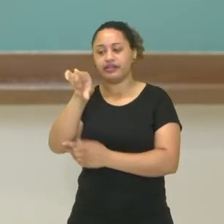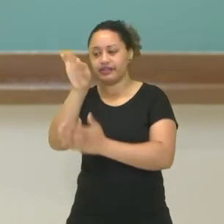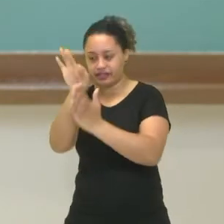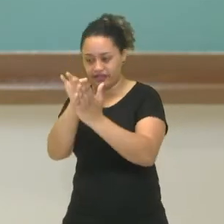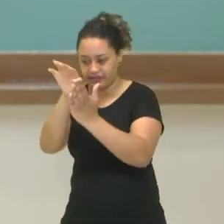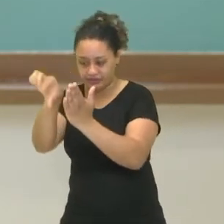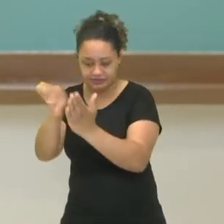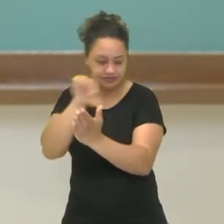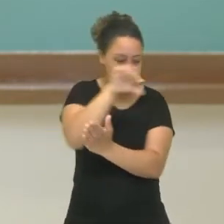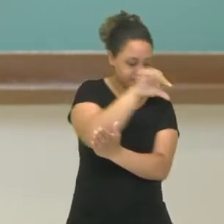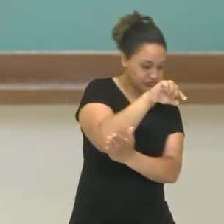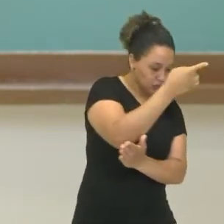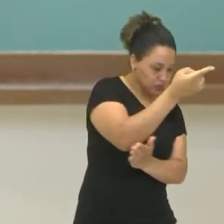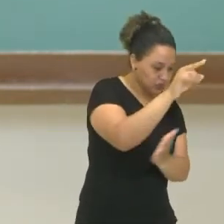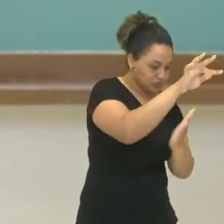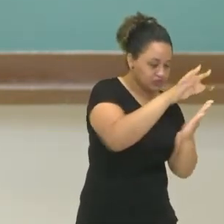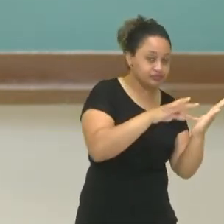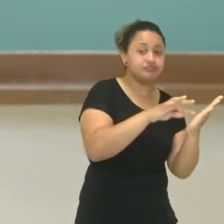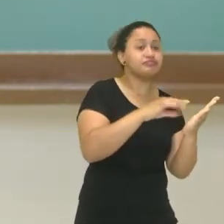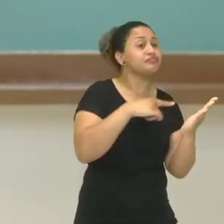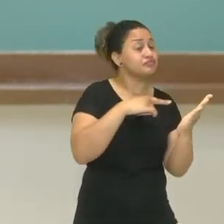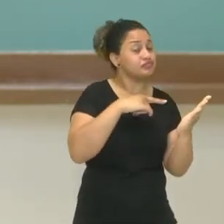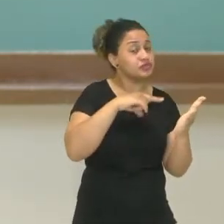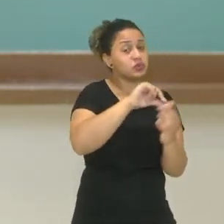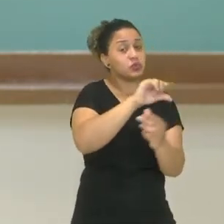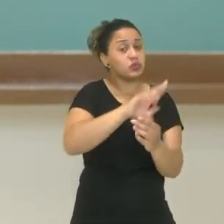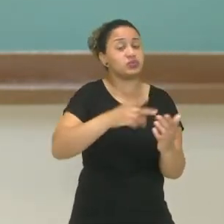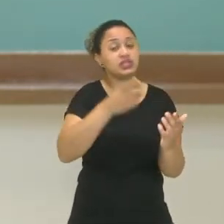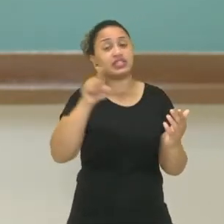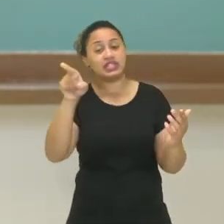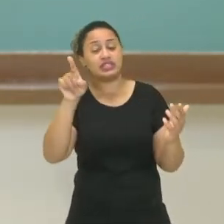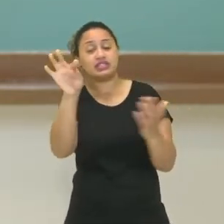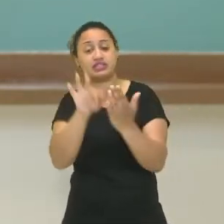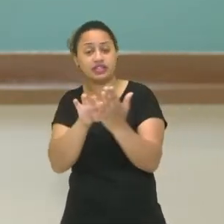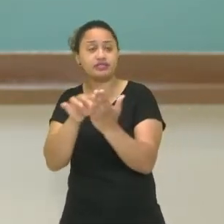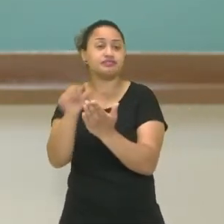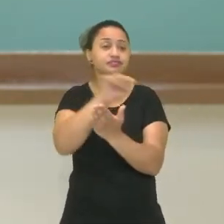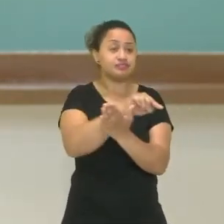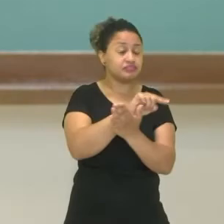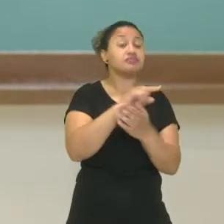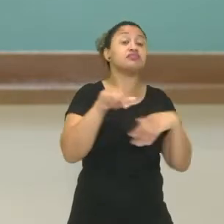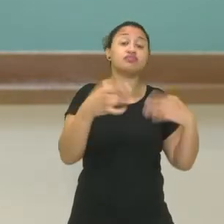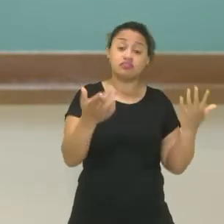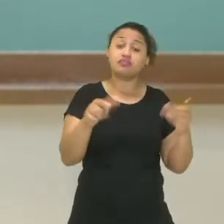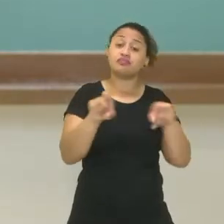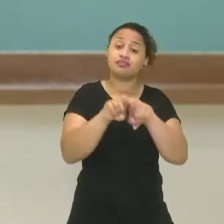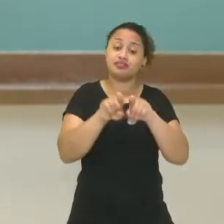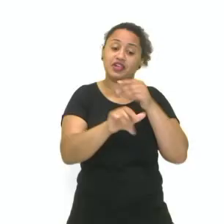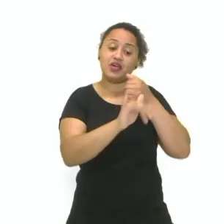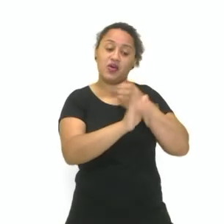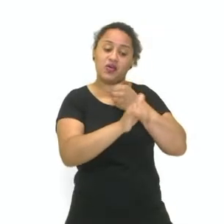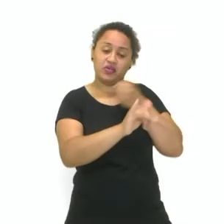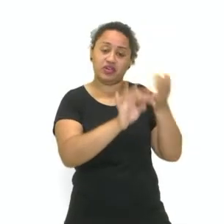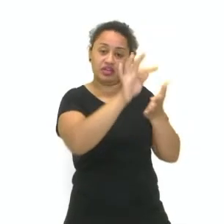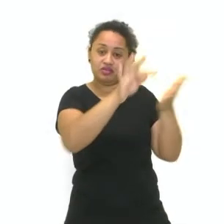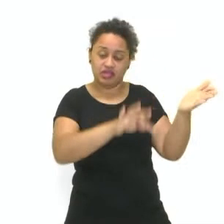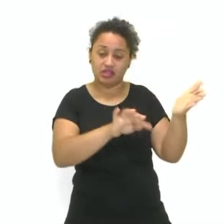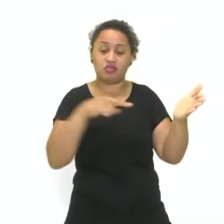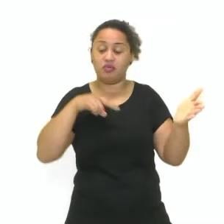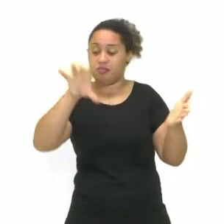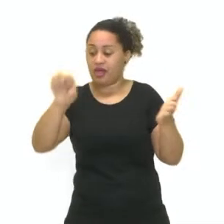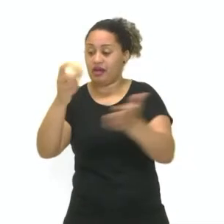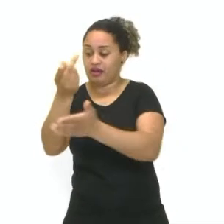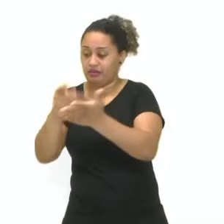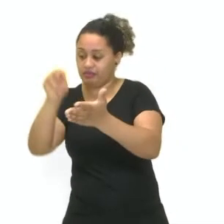uma intertextualidade. Aqui nós temos a poesia, né, dentro da crônica. A ideia de que o eu lírico